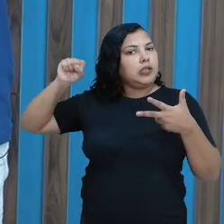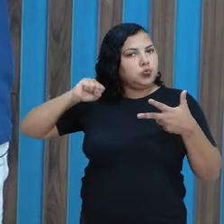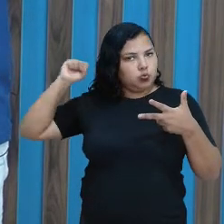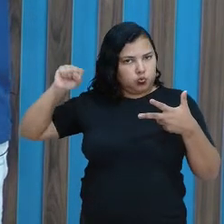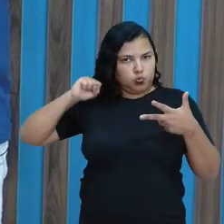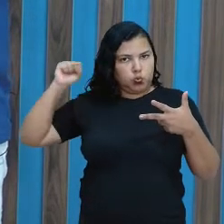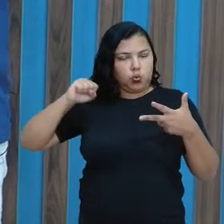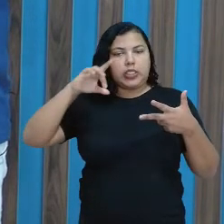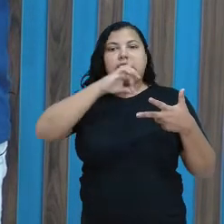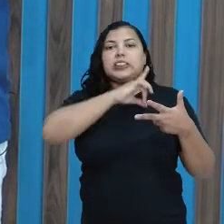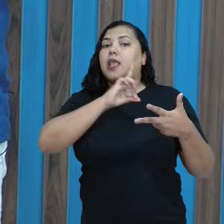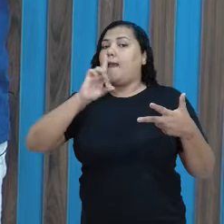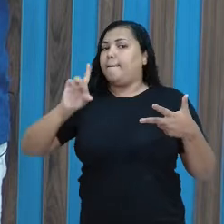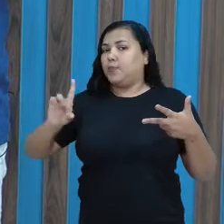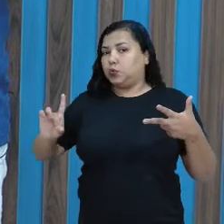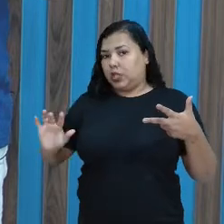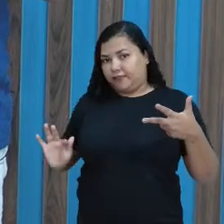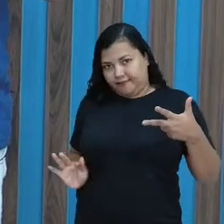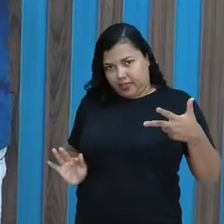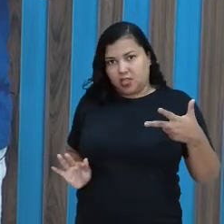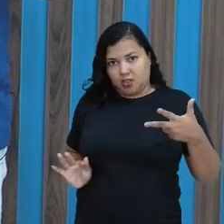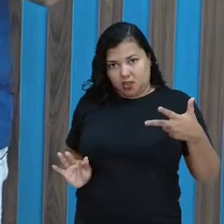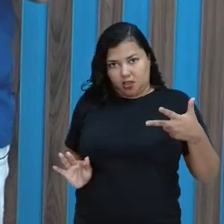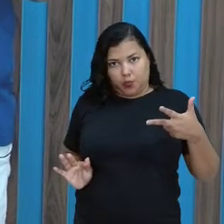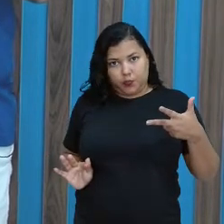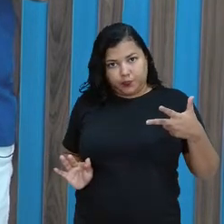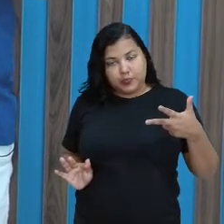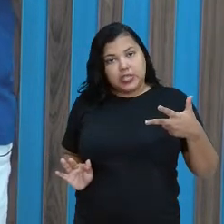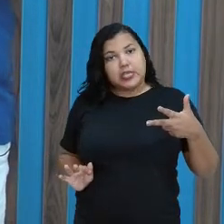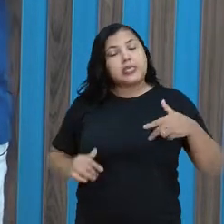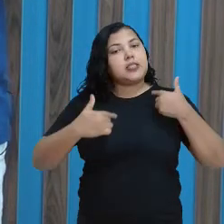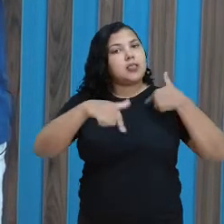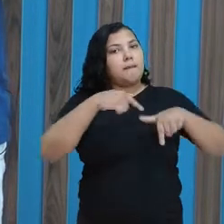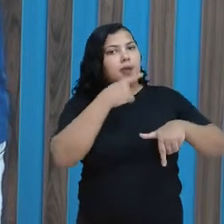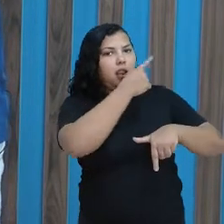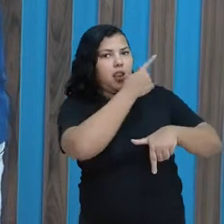senadores, deputados federais que atuam